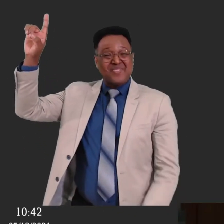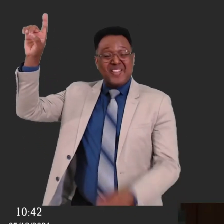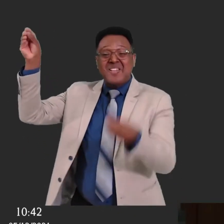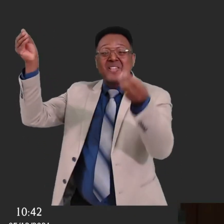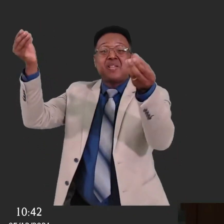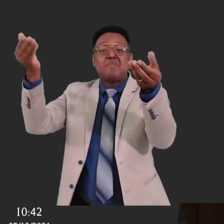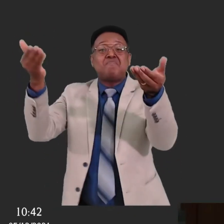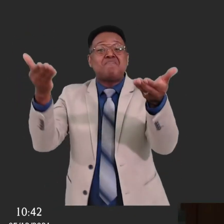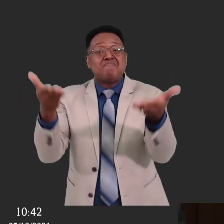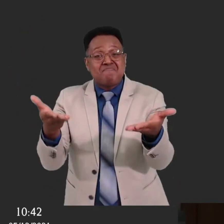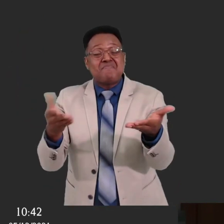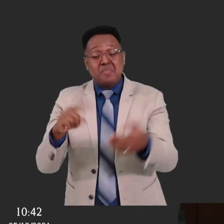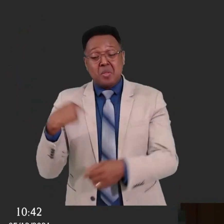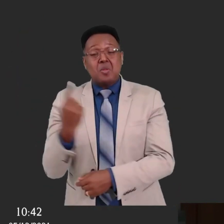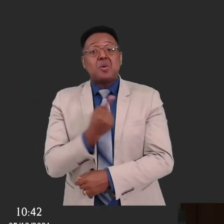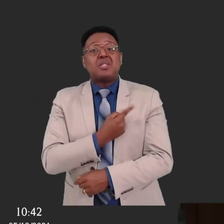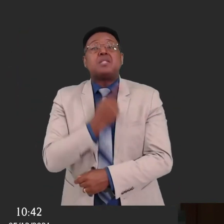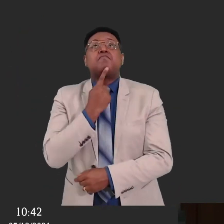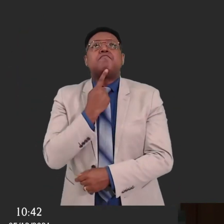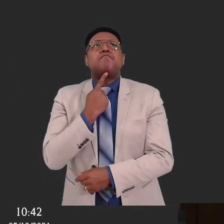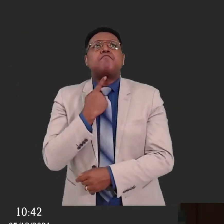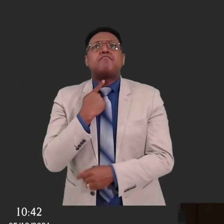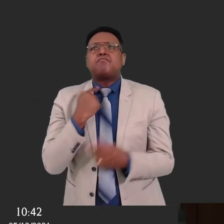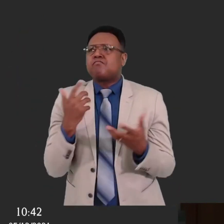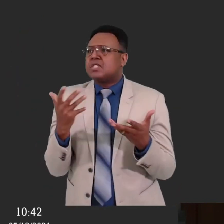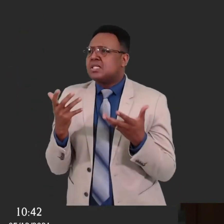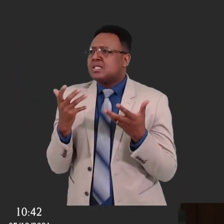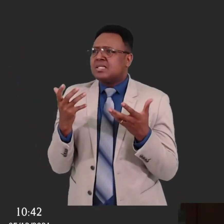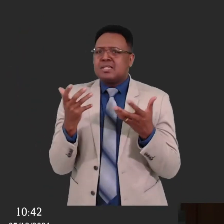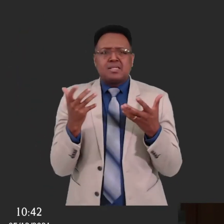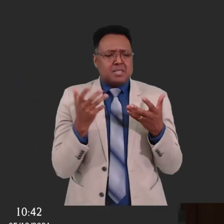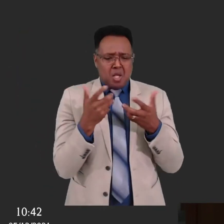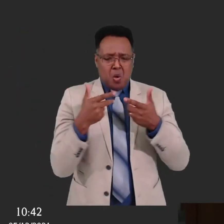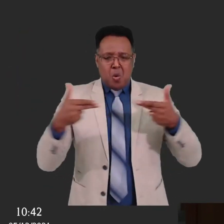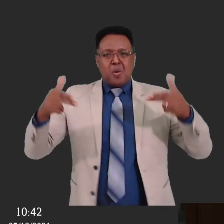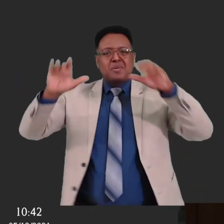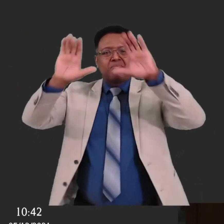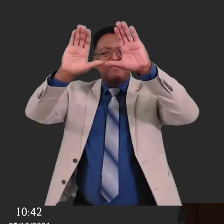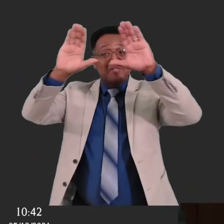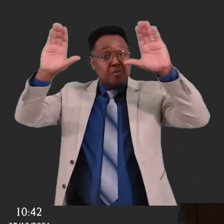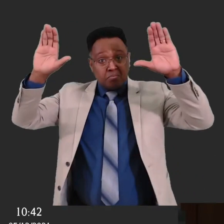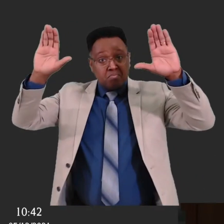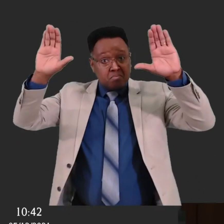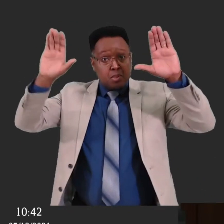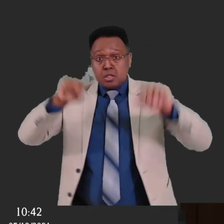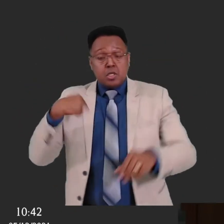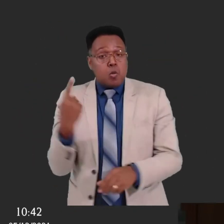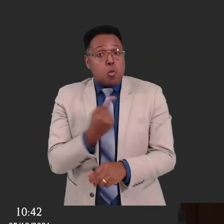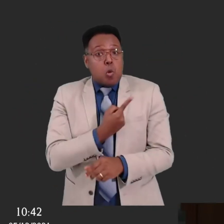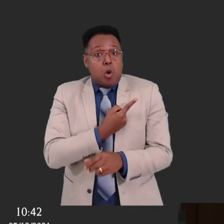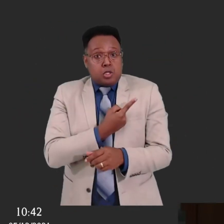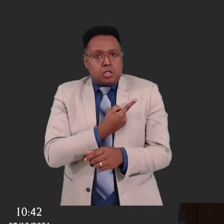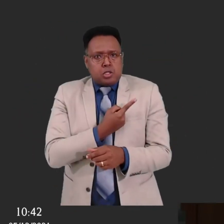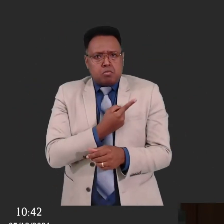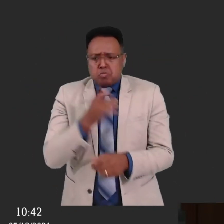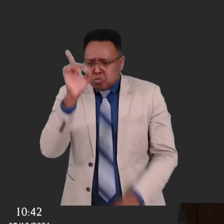desejo destas coisas. Não fora isto, nenhum destes irmãos estaria aqui hoje. Hoje é